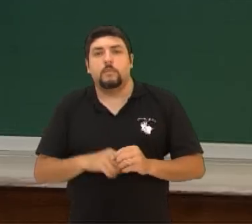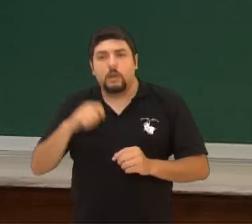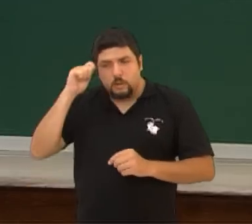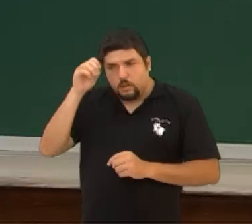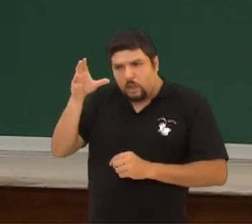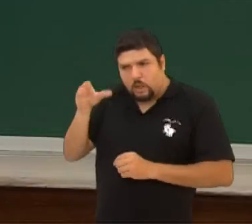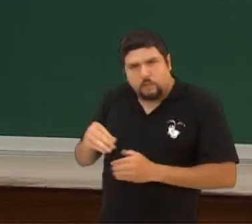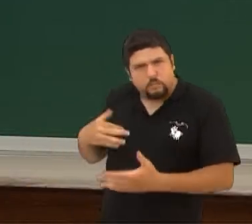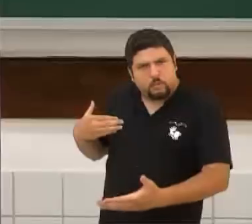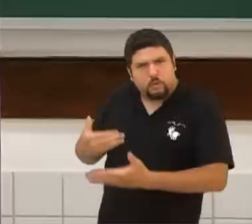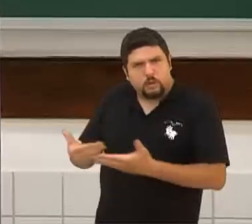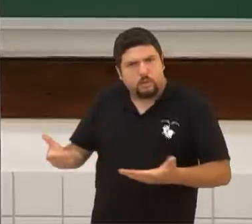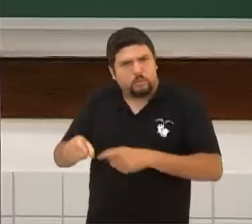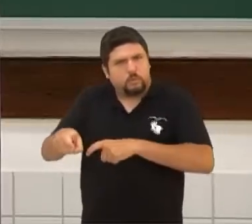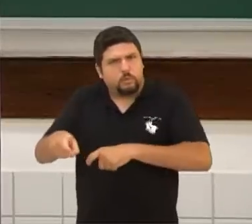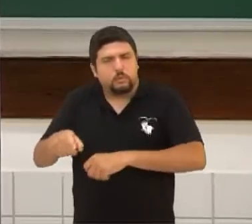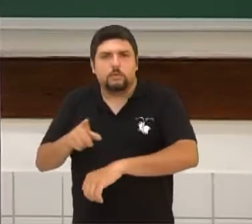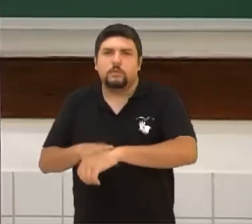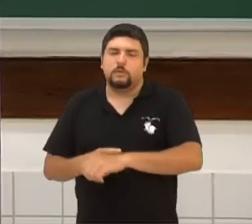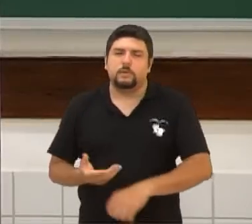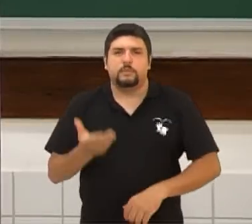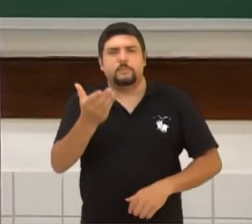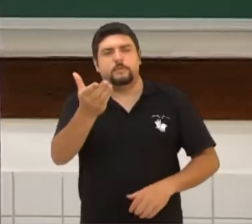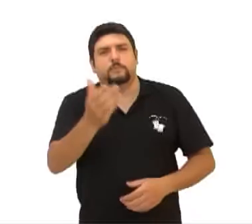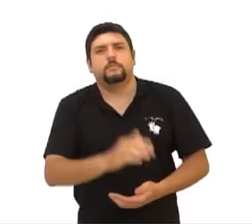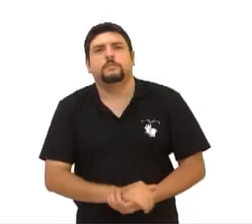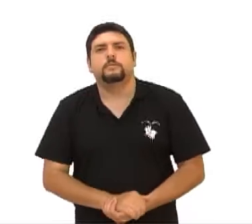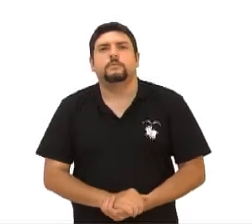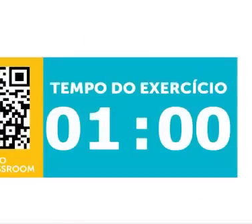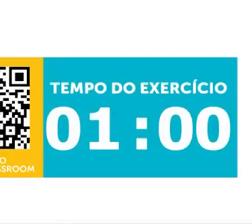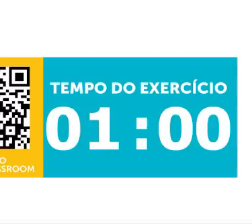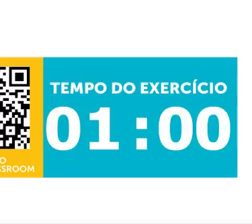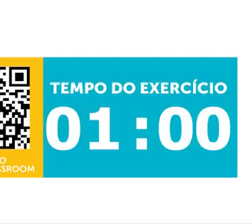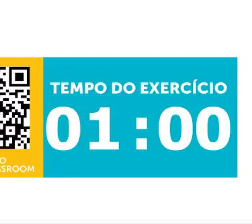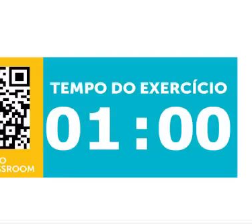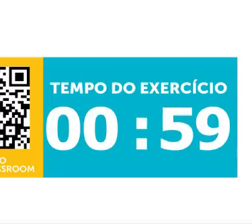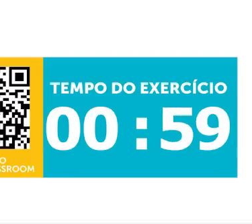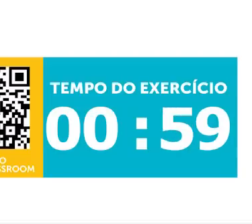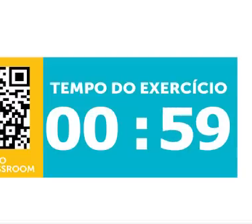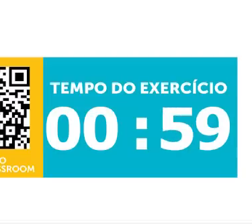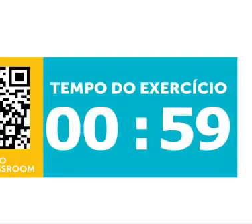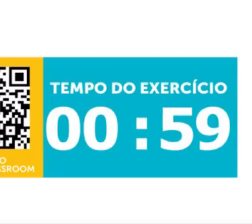continente agrícola? Vai lá, pessoal, manda ver, fogo aberto aí.